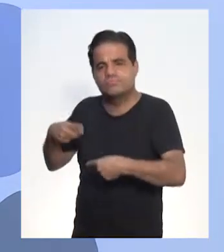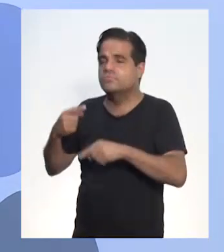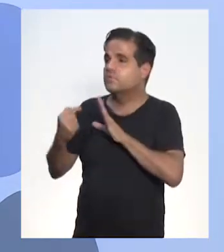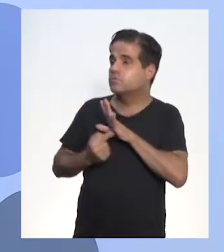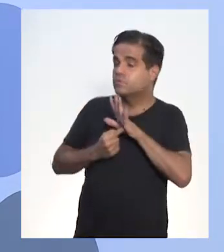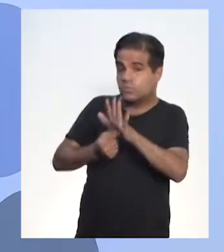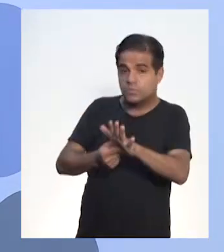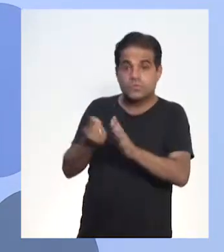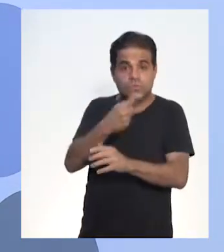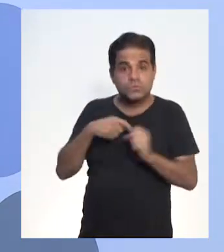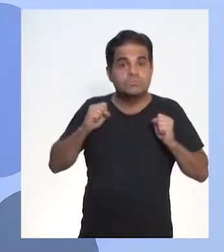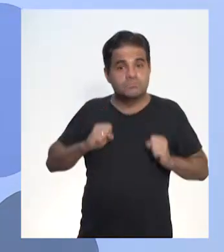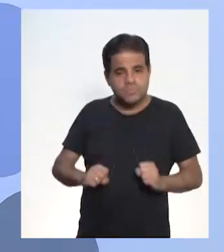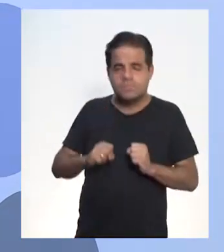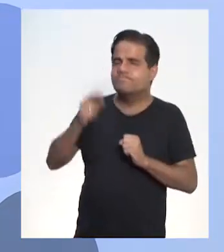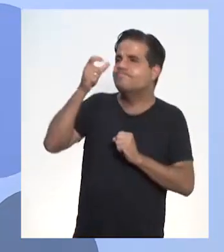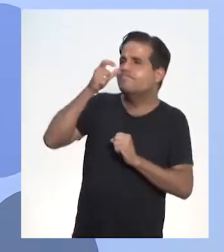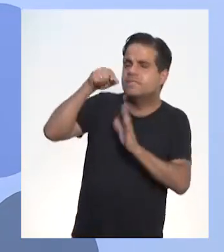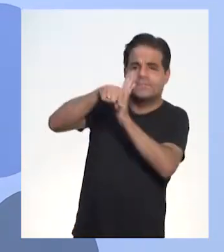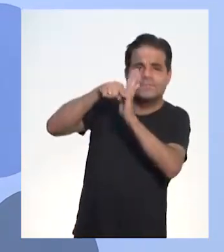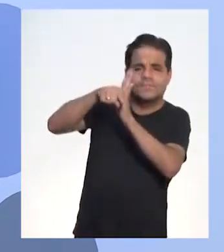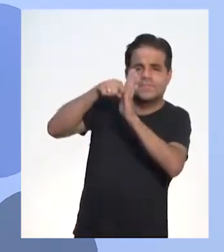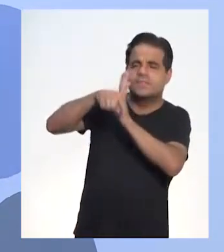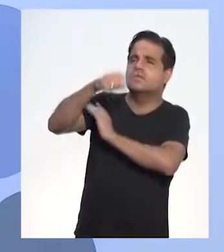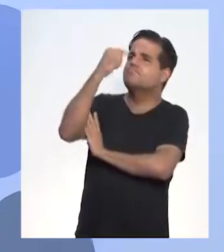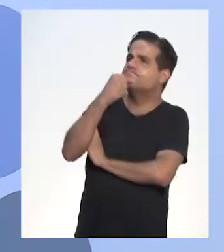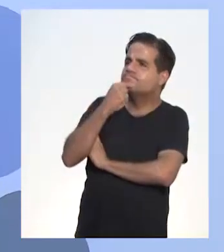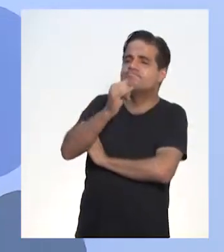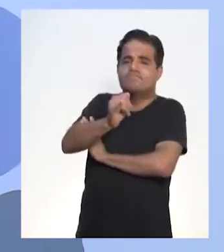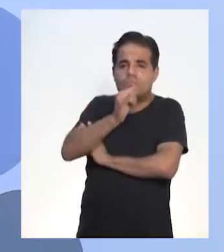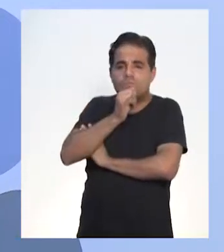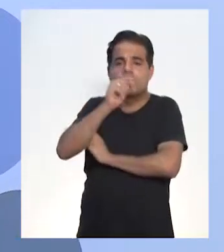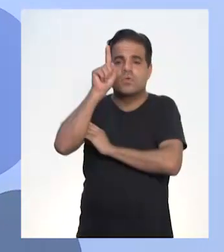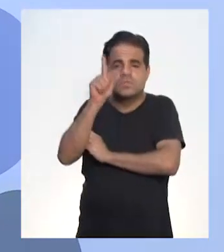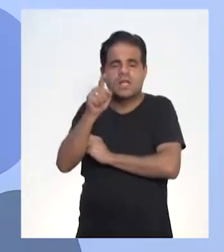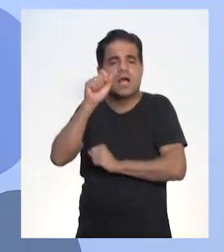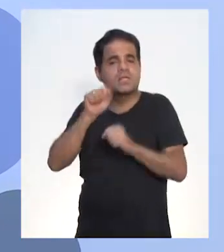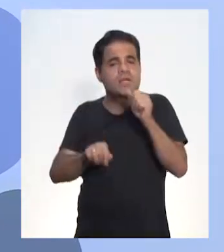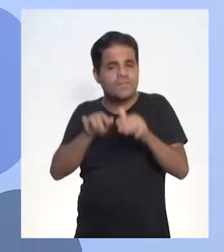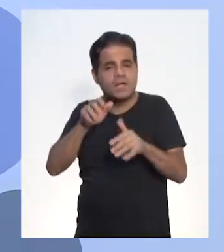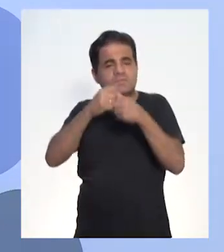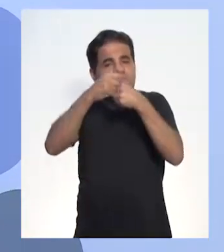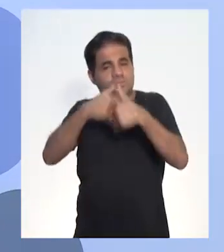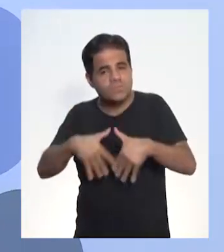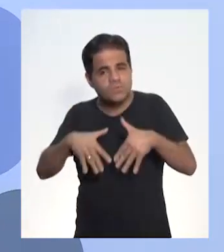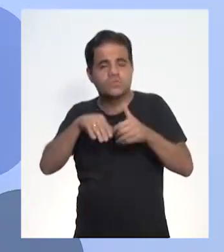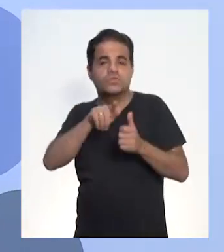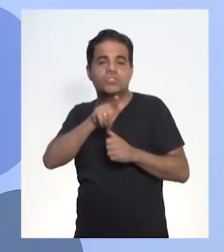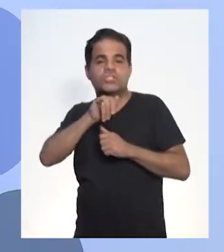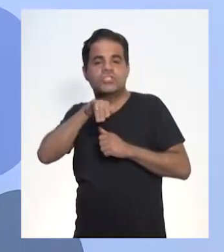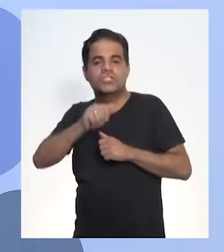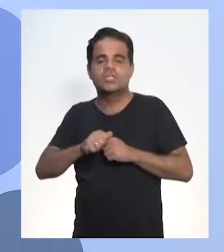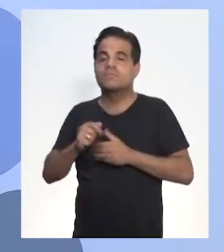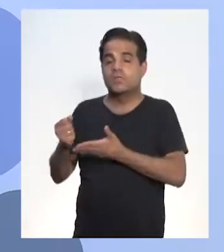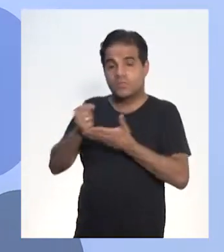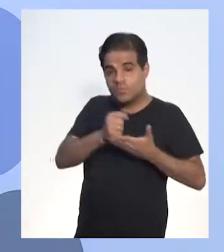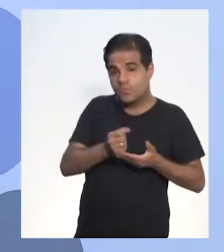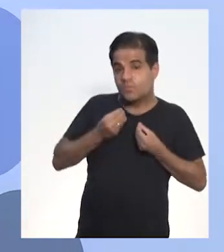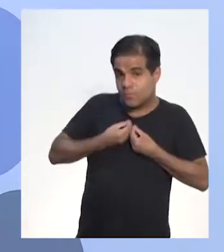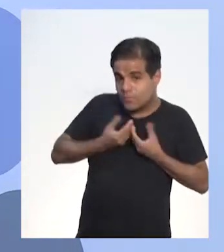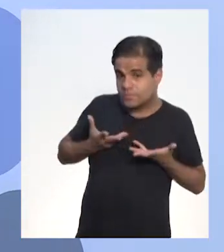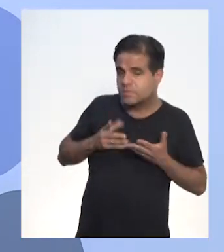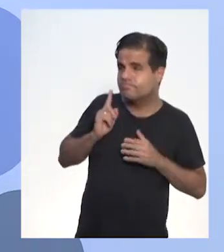imagem para a gente poder verificar, né, ilustrar essa variação do fluxo que o Giba estava ilustrando com a gente aí